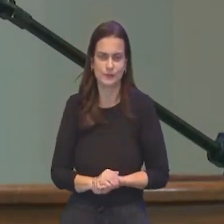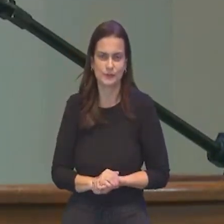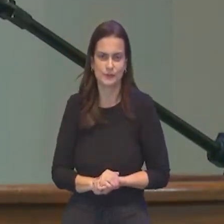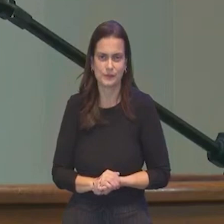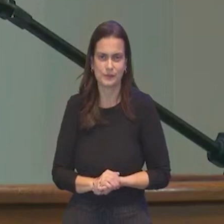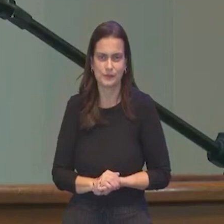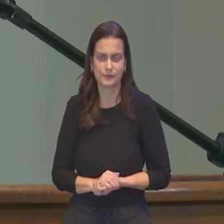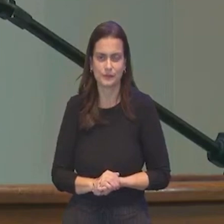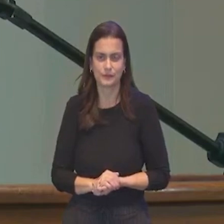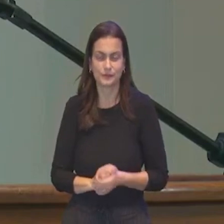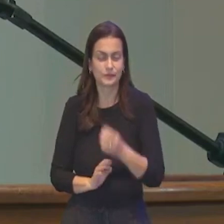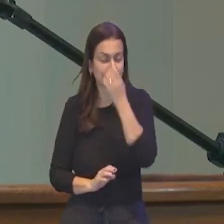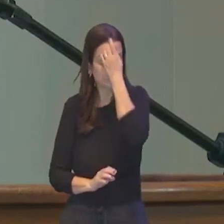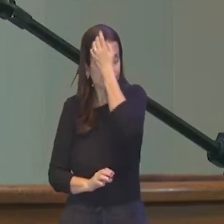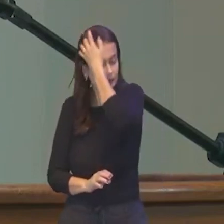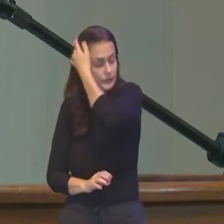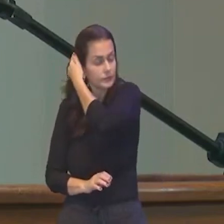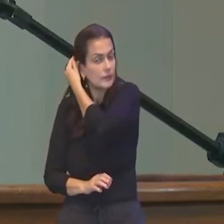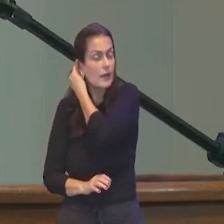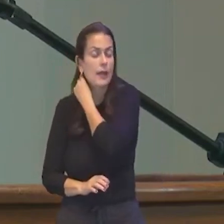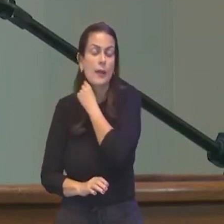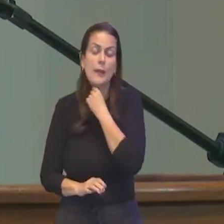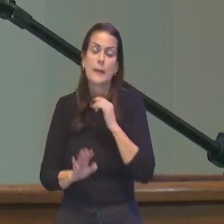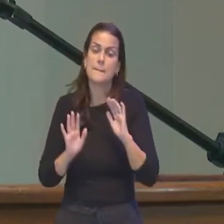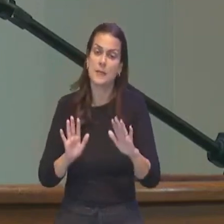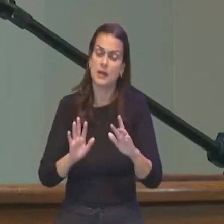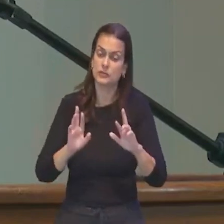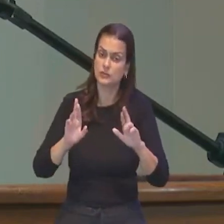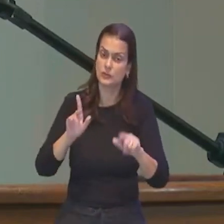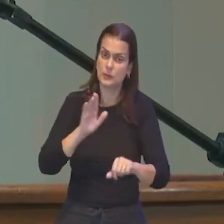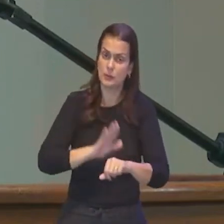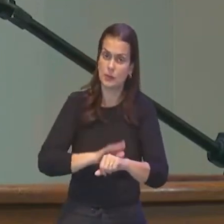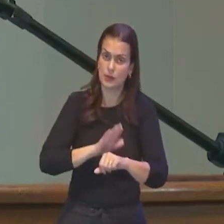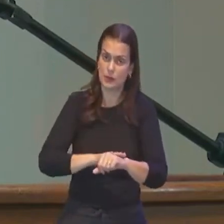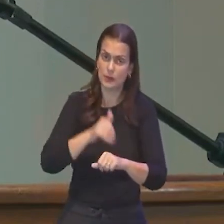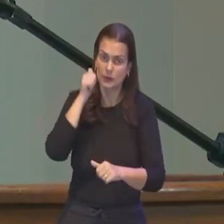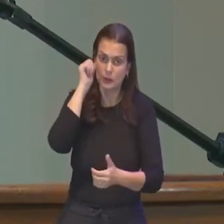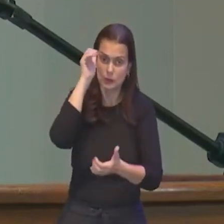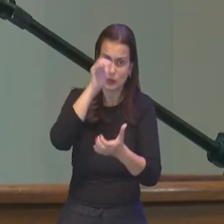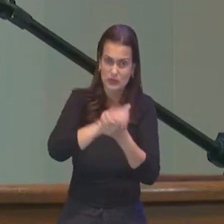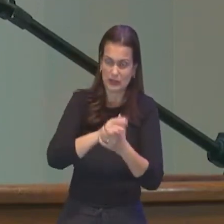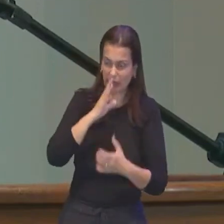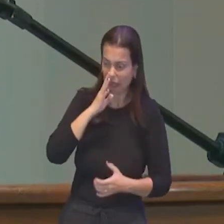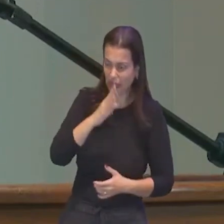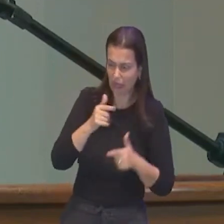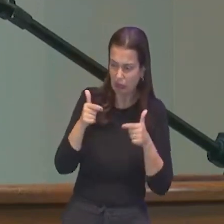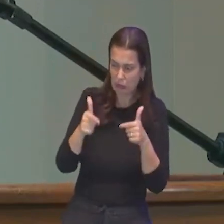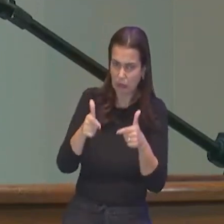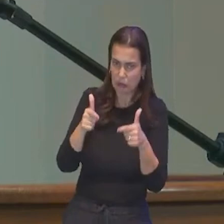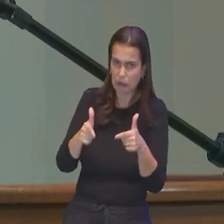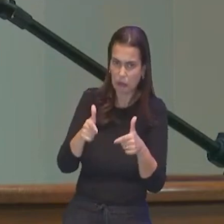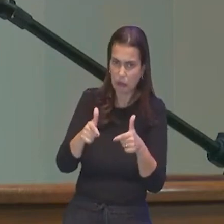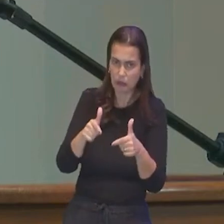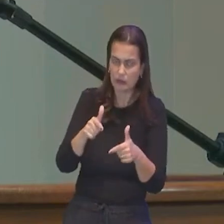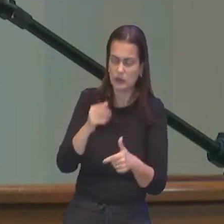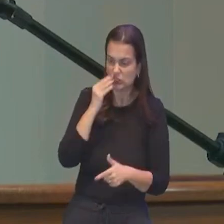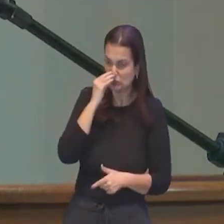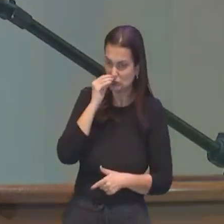E ao contrário daquele momento em que a esposa de Davi, Mical, filha de Saul, o